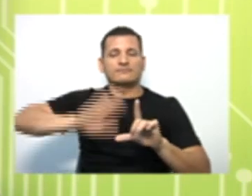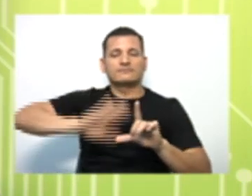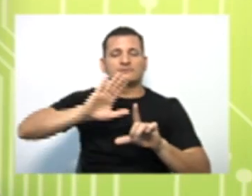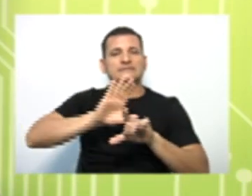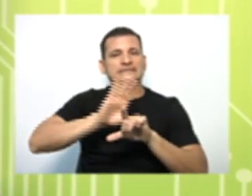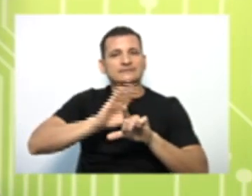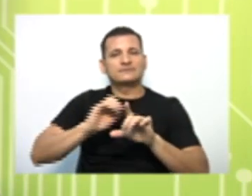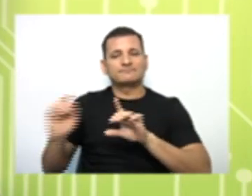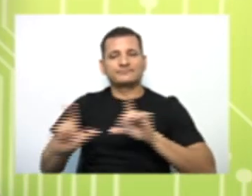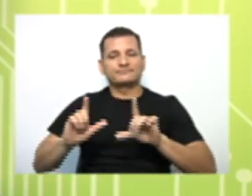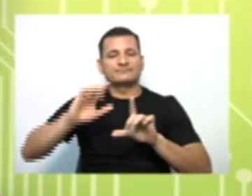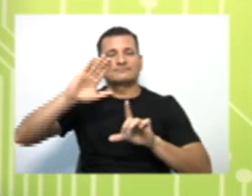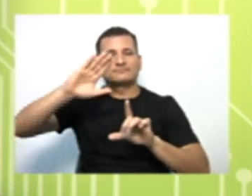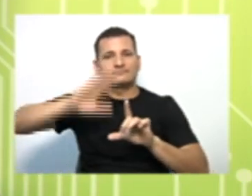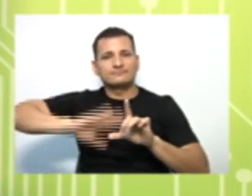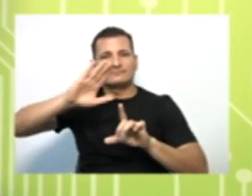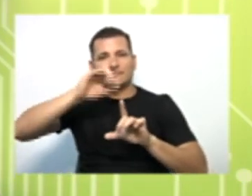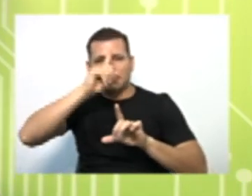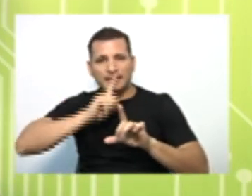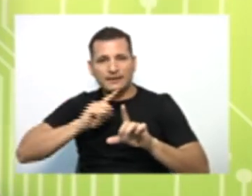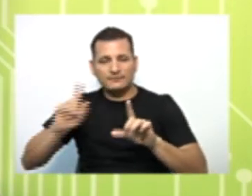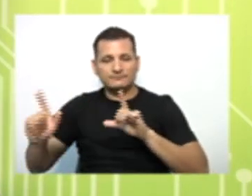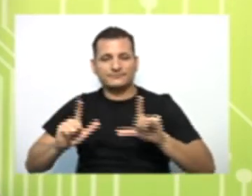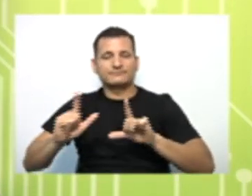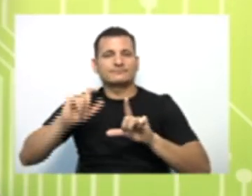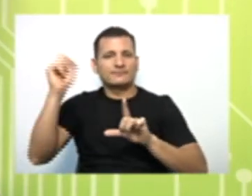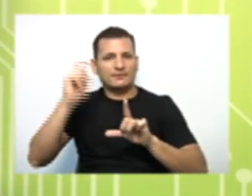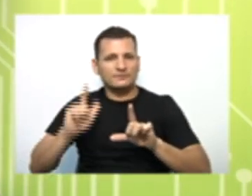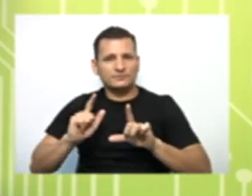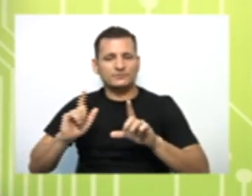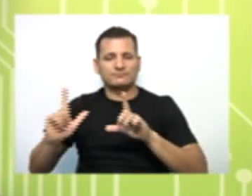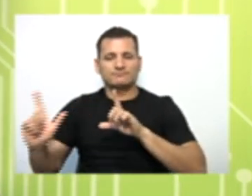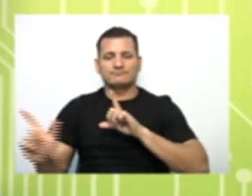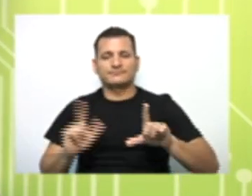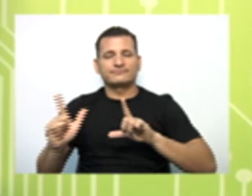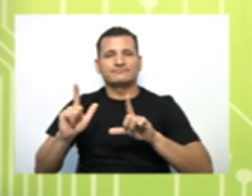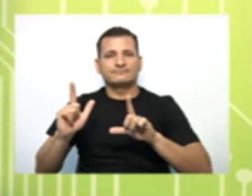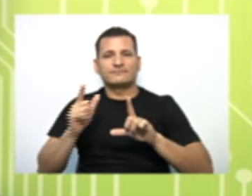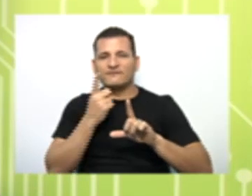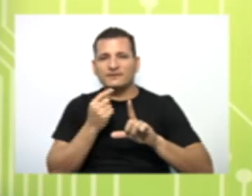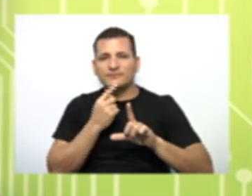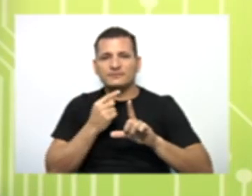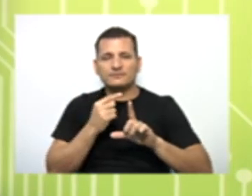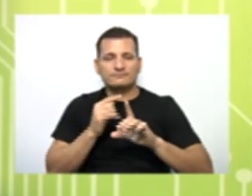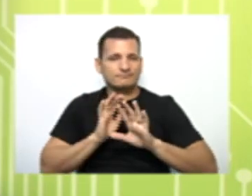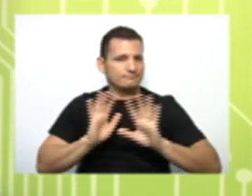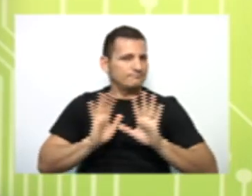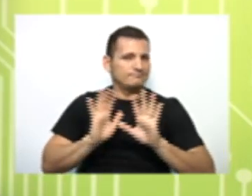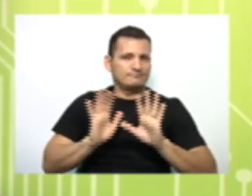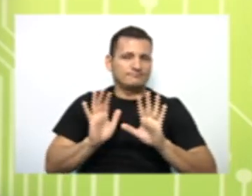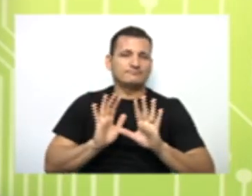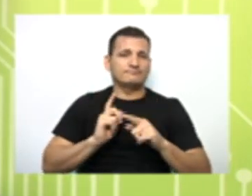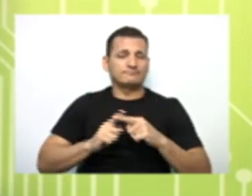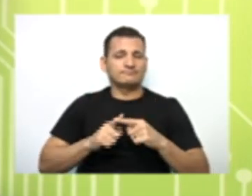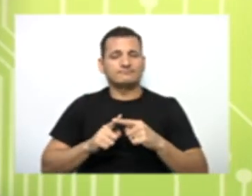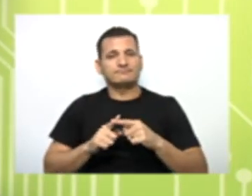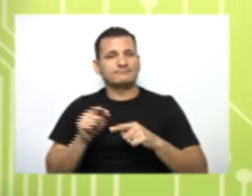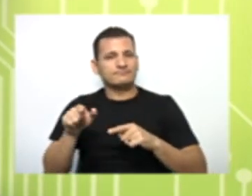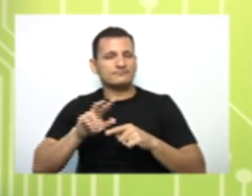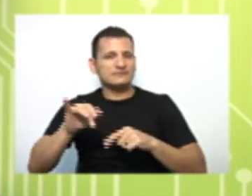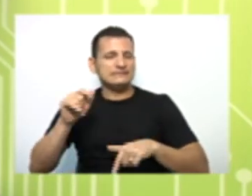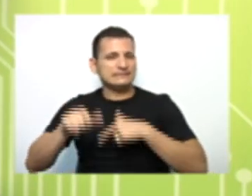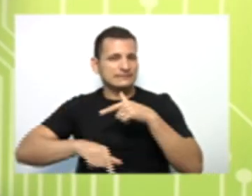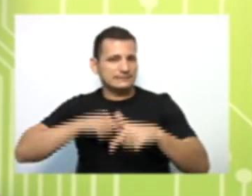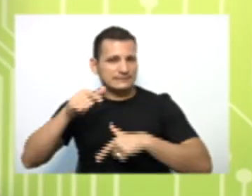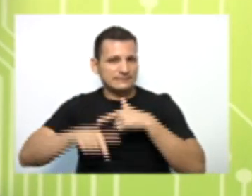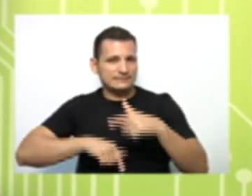outra vai ser amarela, a outra vai ser azul, a outra vai ser um vermelhinho. Não inventa, tá bom? Porque isso vai, primeiro, te dar mais